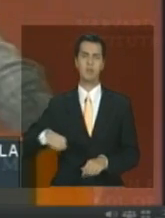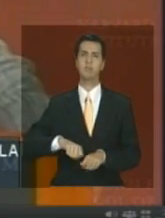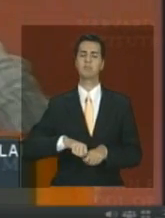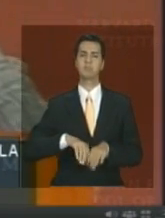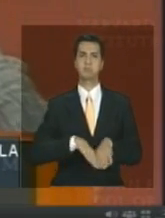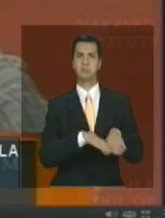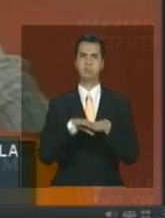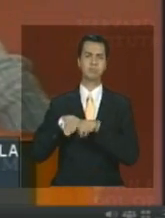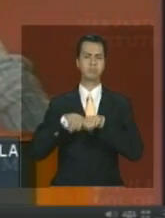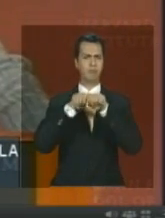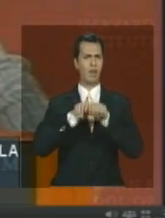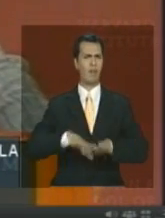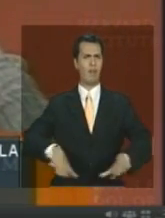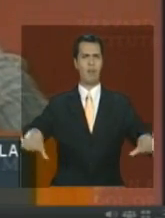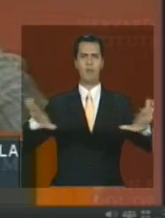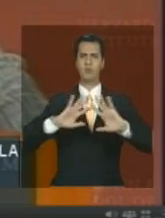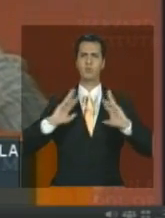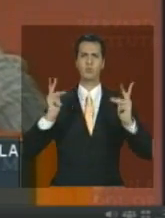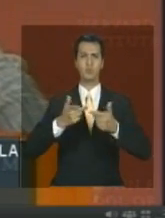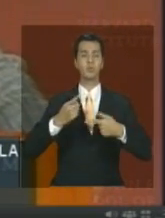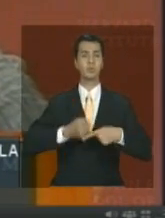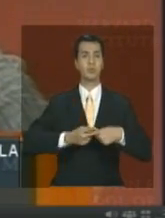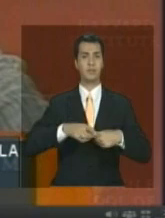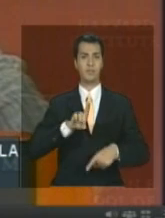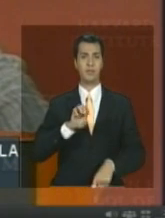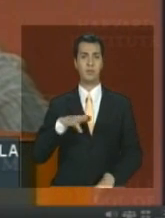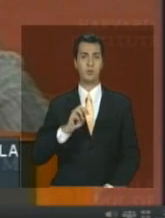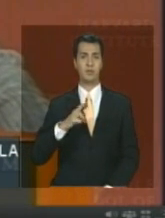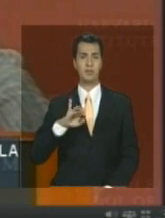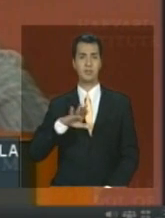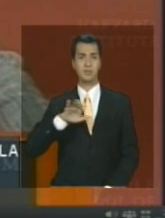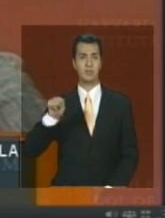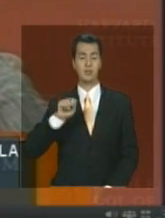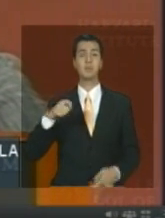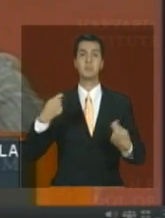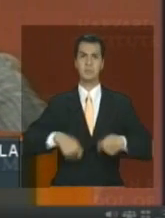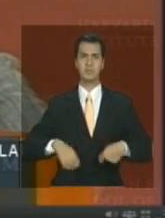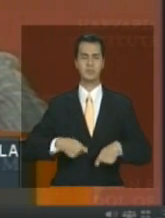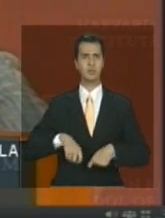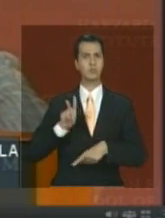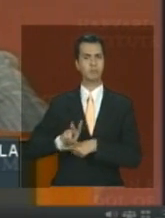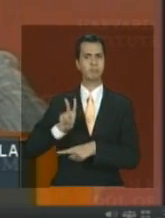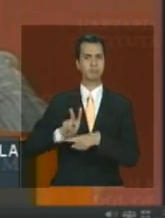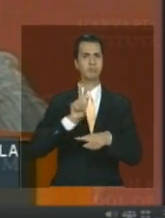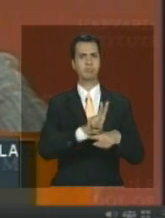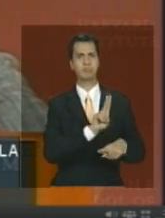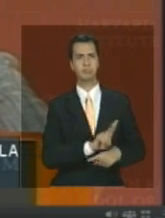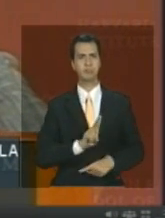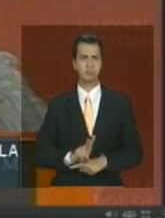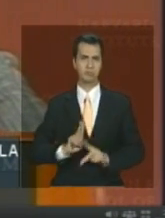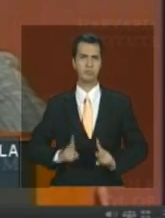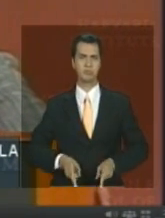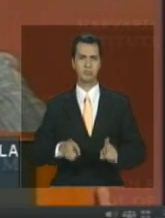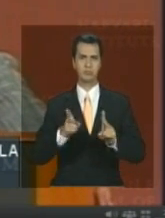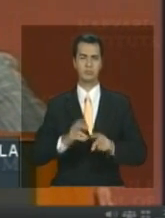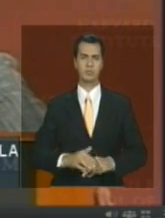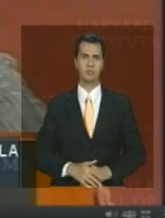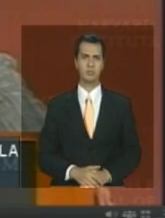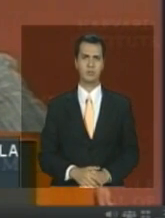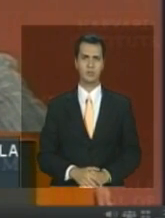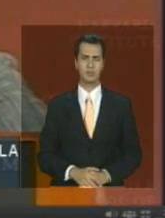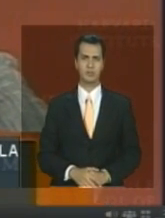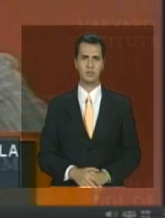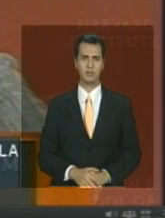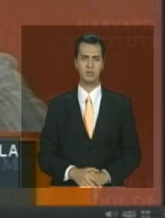é algo que você tem de tratar sistematicamente, você tem de assegurar que ela ocorra. E afirmando